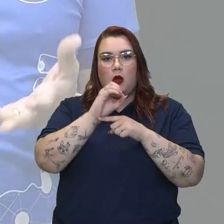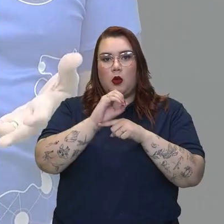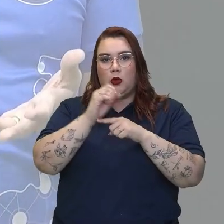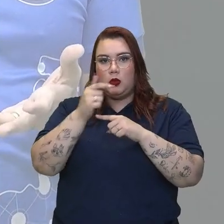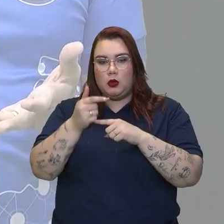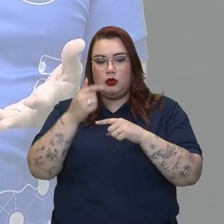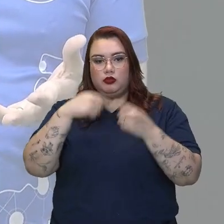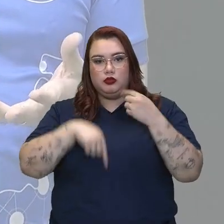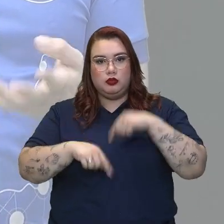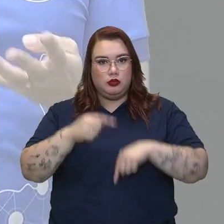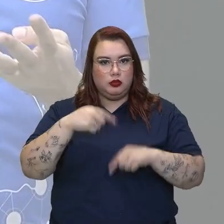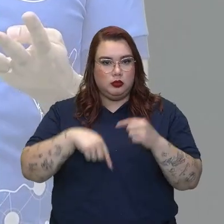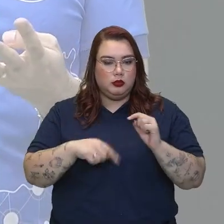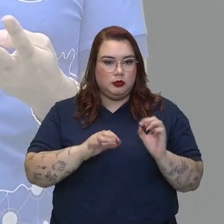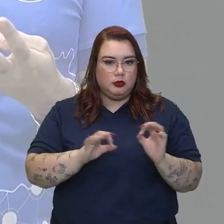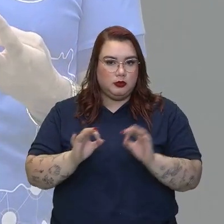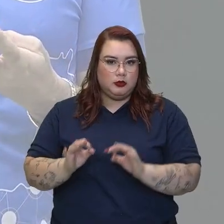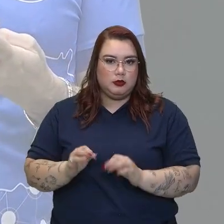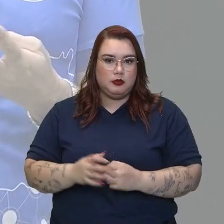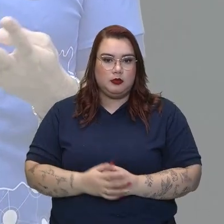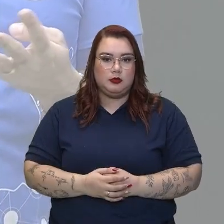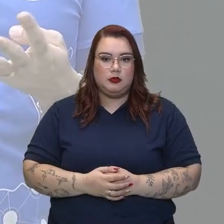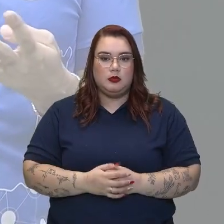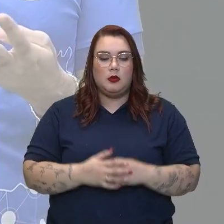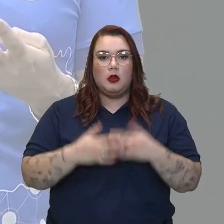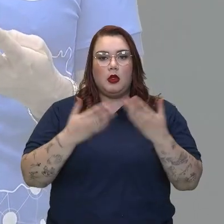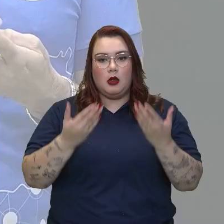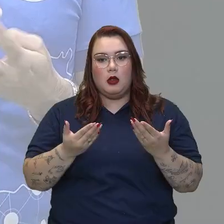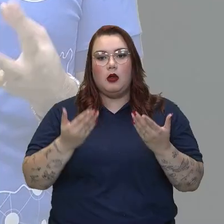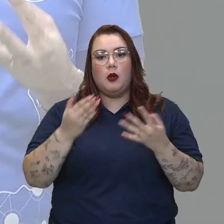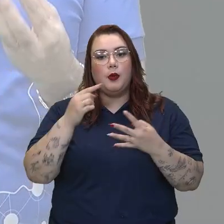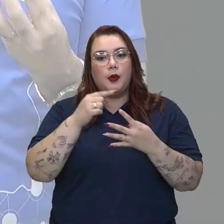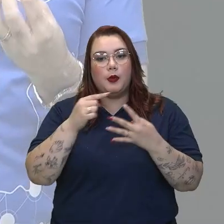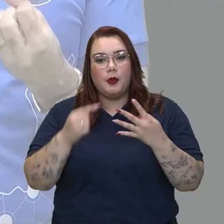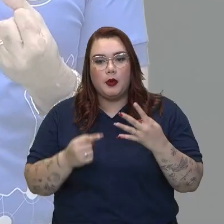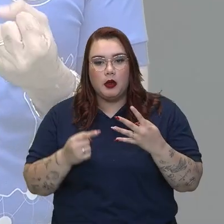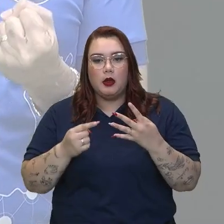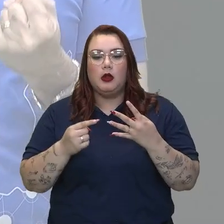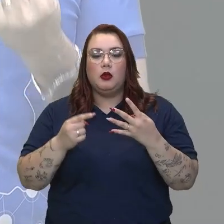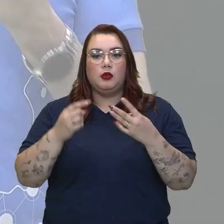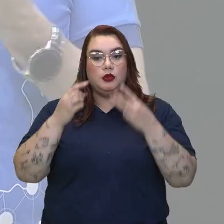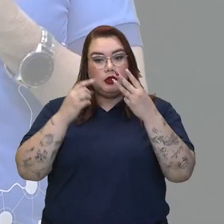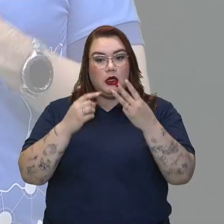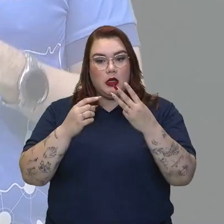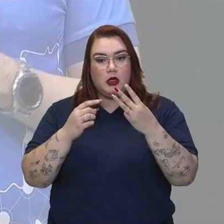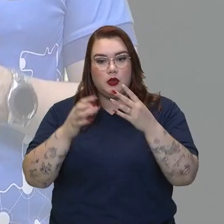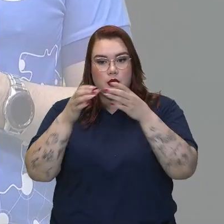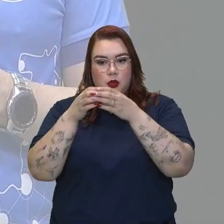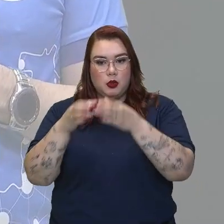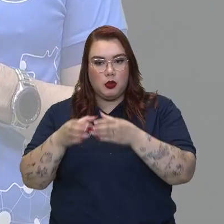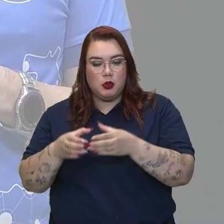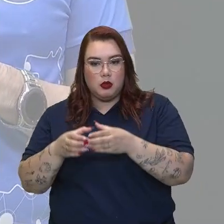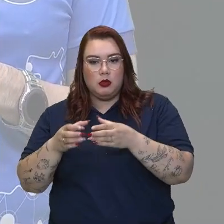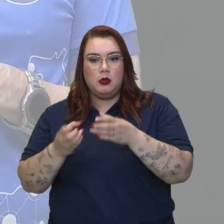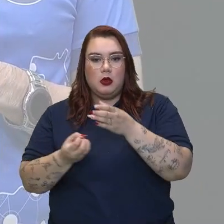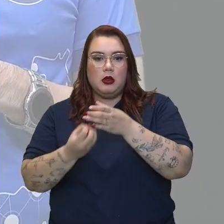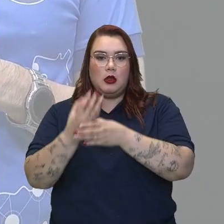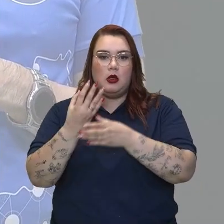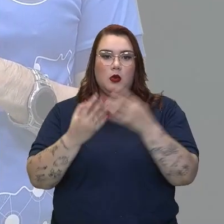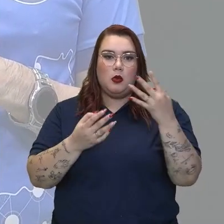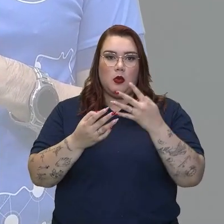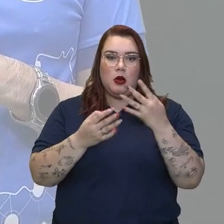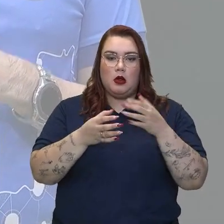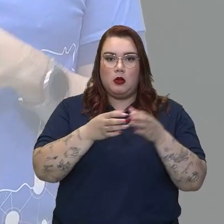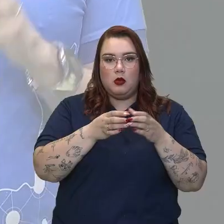subunidades proteicas. Ou seja, como a gente acabou de falar, as 4 terciárias se juntam ali e formam a hemoglobina.